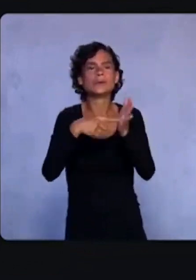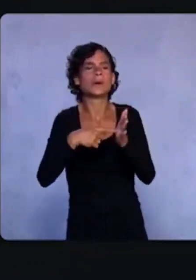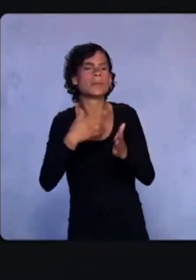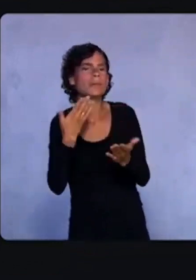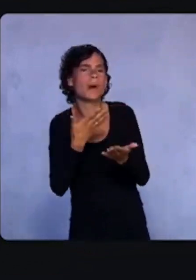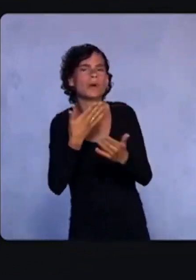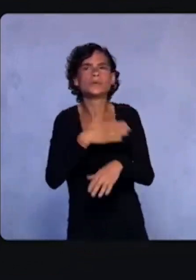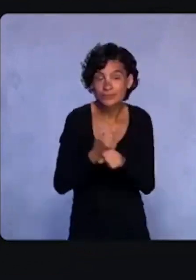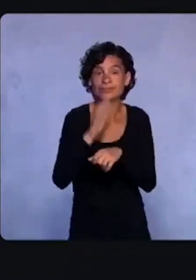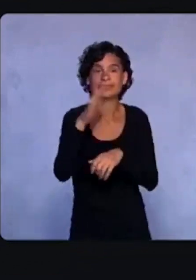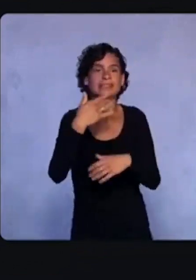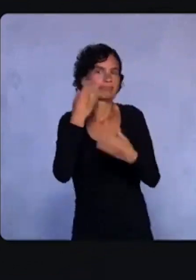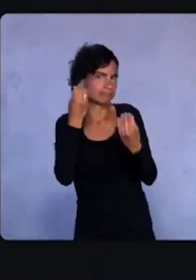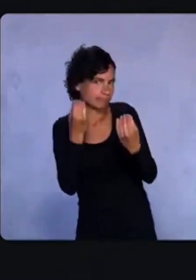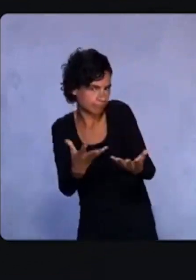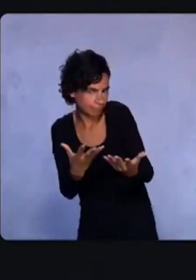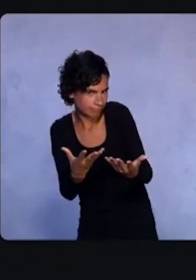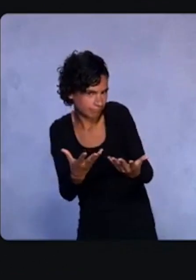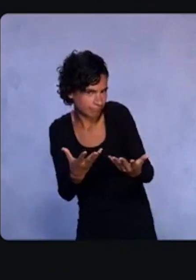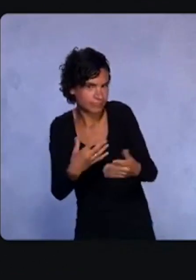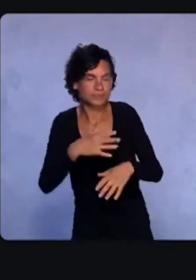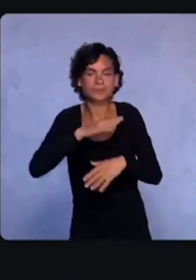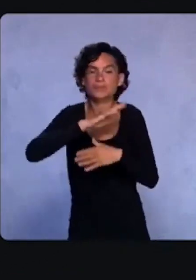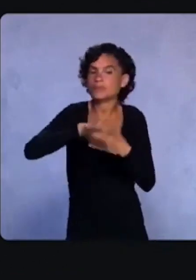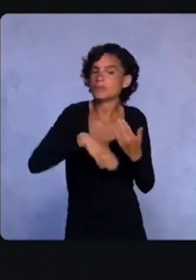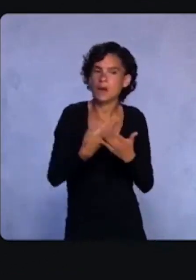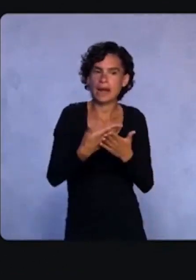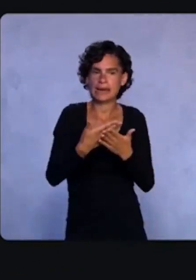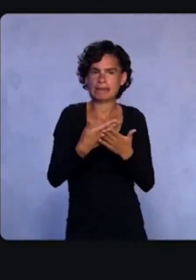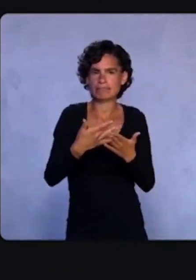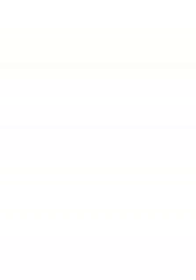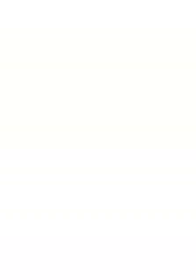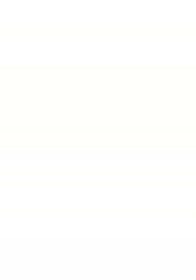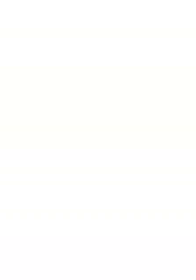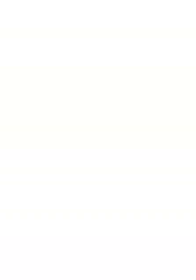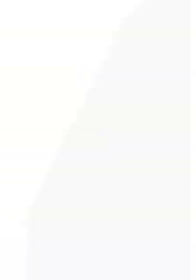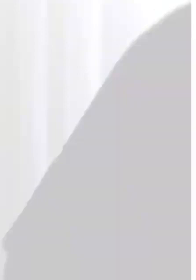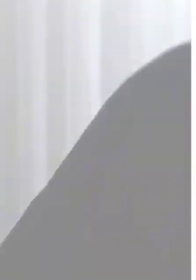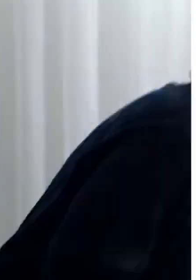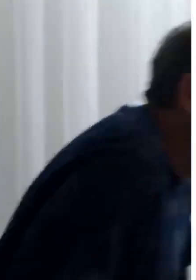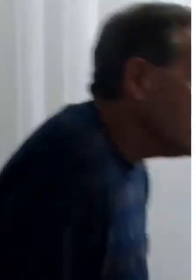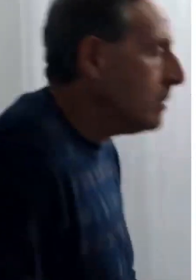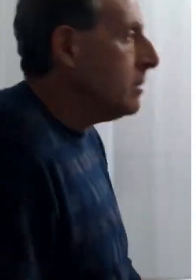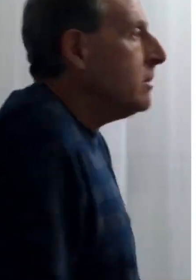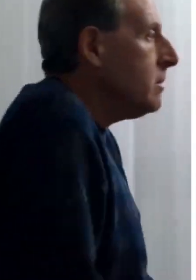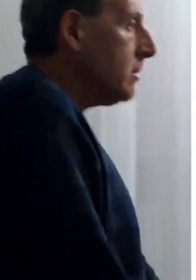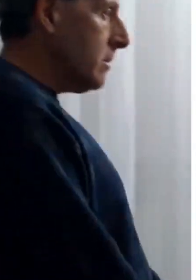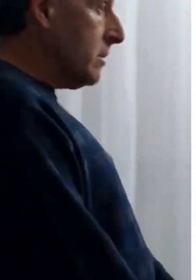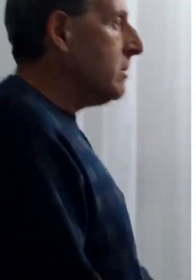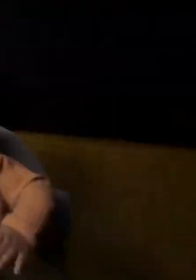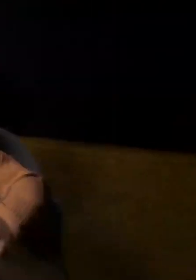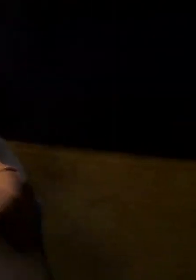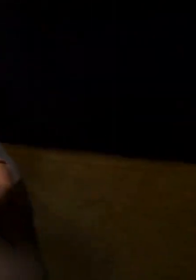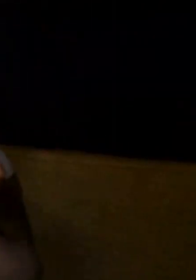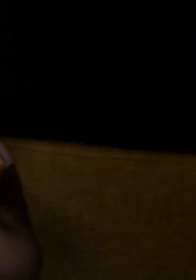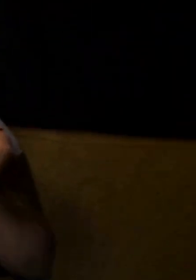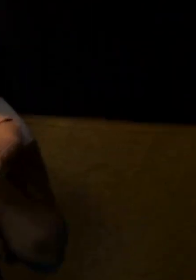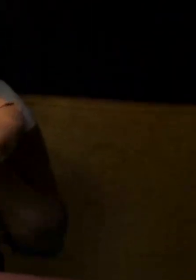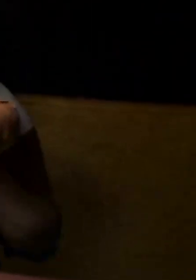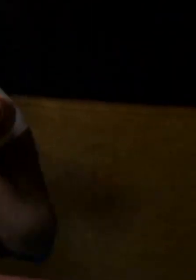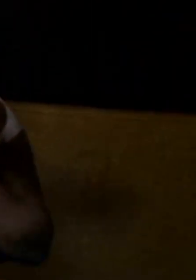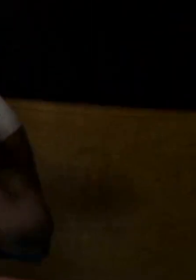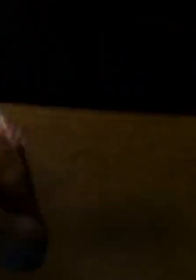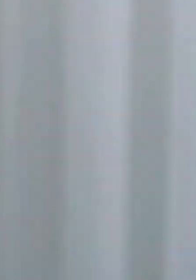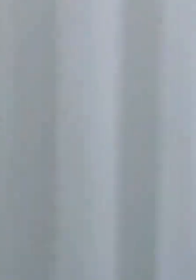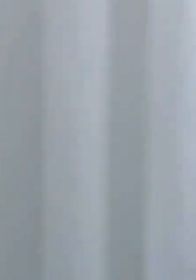Google Pixel e de outros 10 fabricantes. Entre os projetos para o futuro foi mostrado o projeto Starline, uma